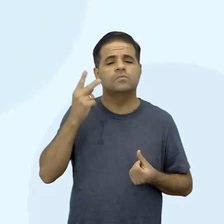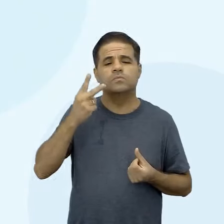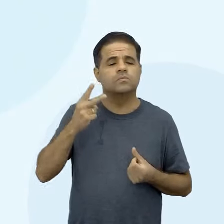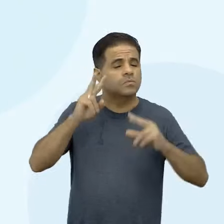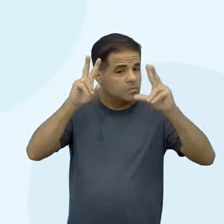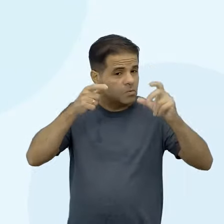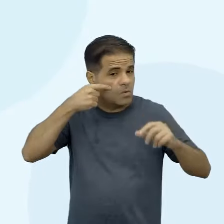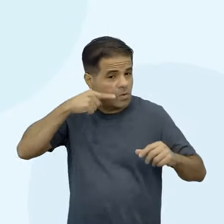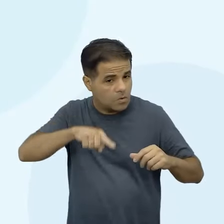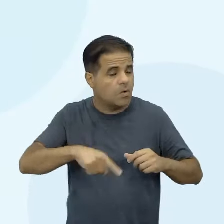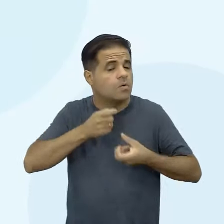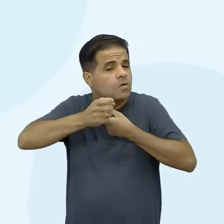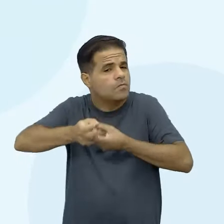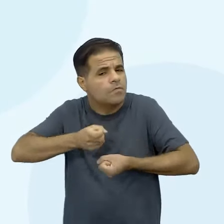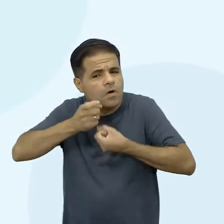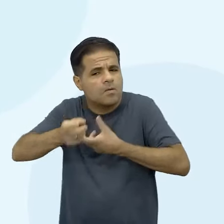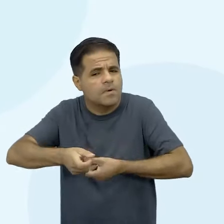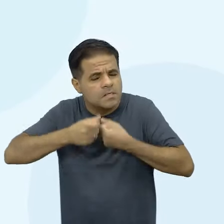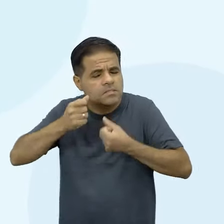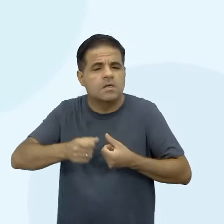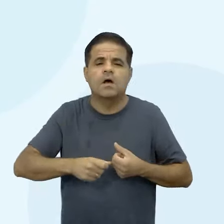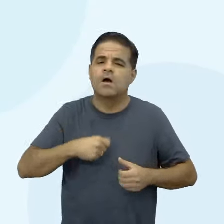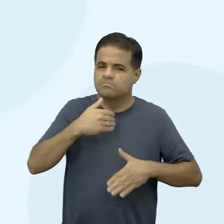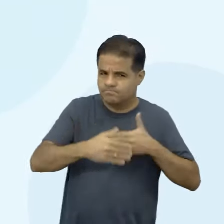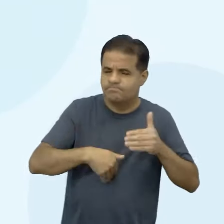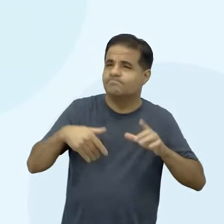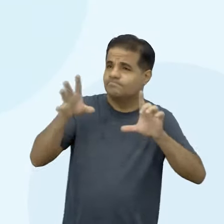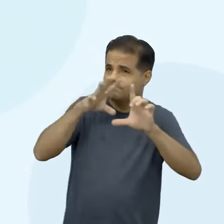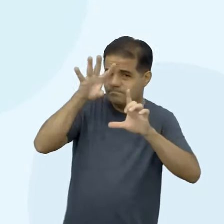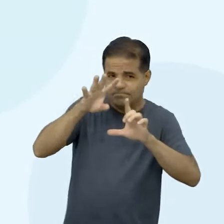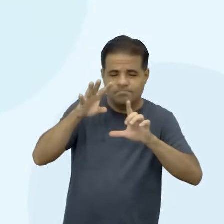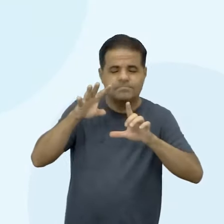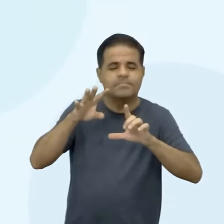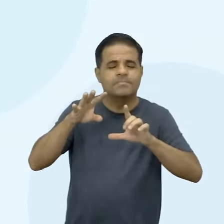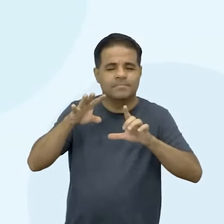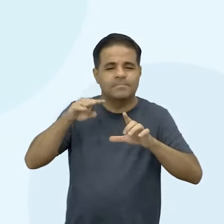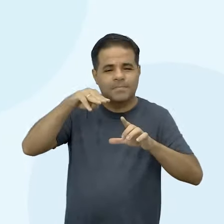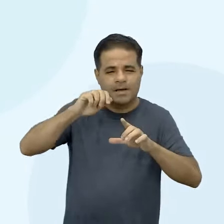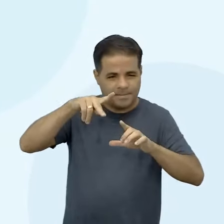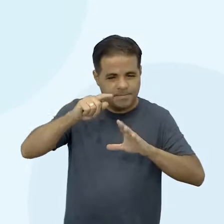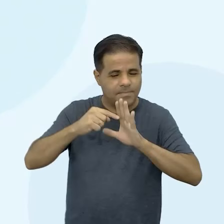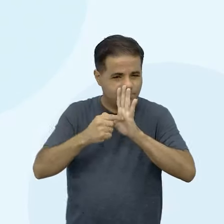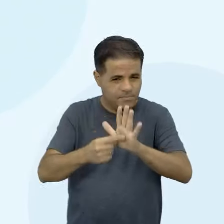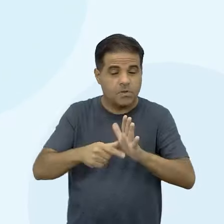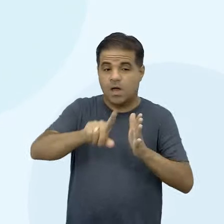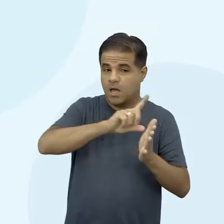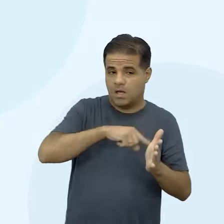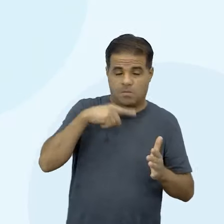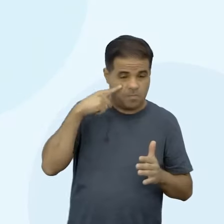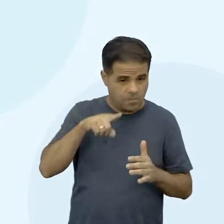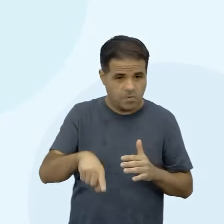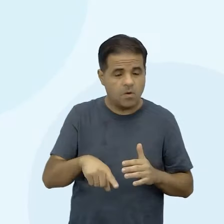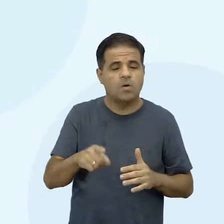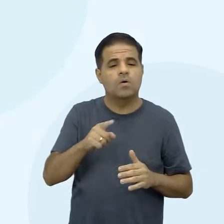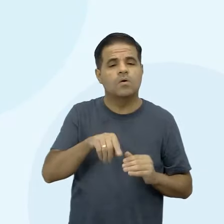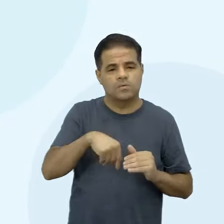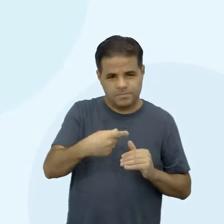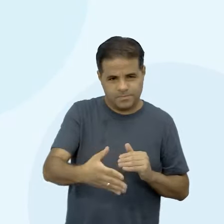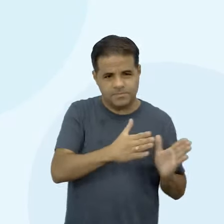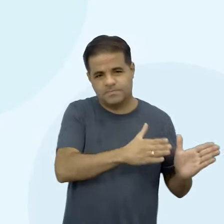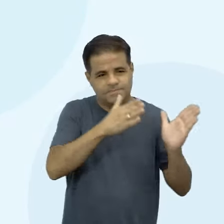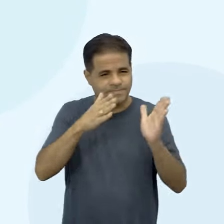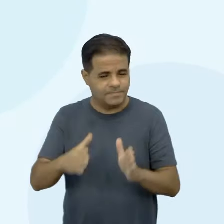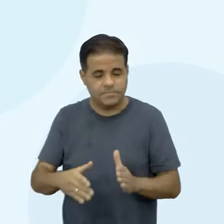De Olho na Informação. Então, conforme o mapa que foi mostrado pela Gisele anteriormente, aí na sequência,